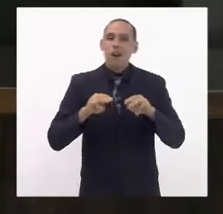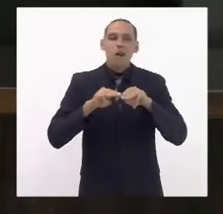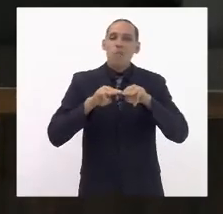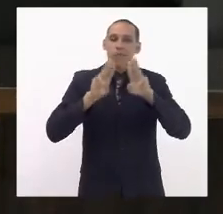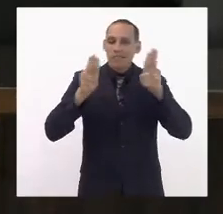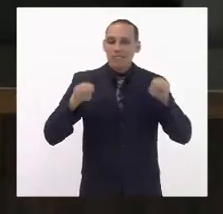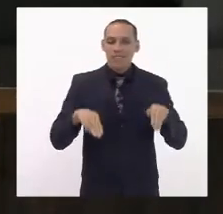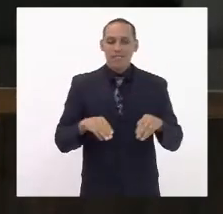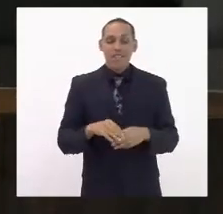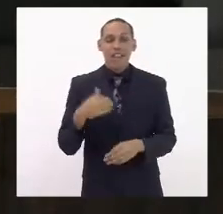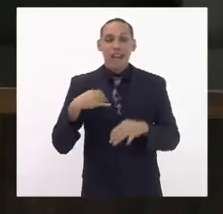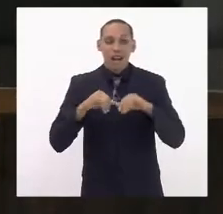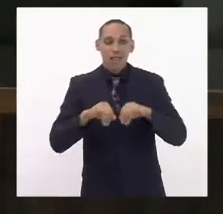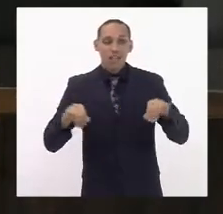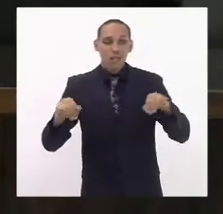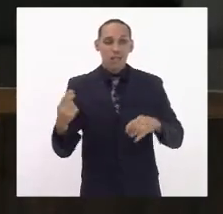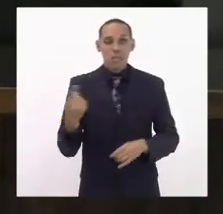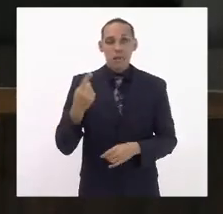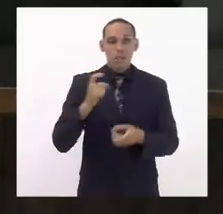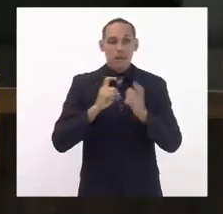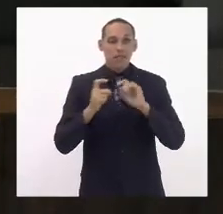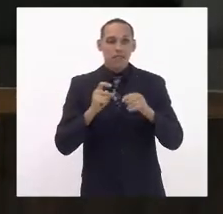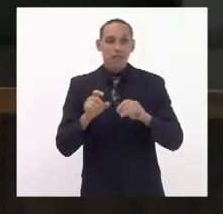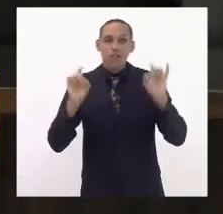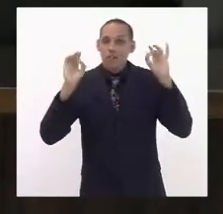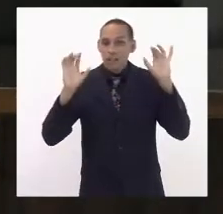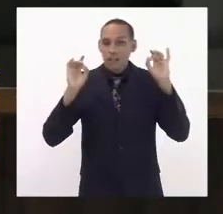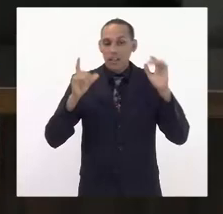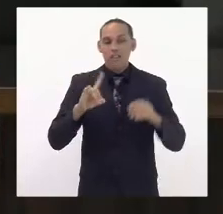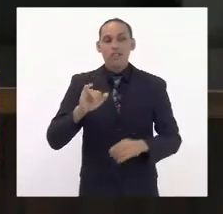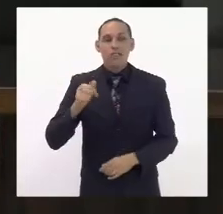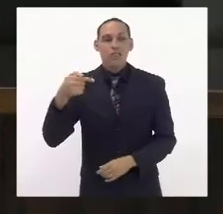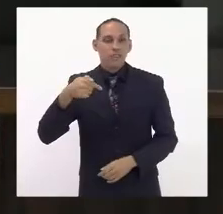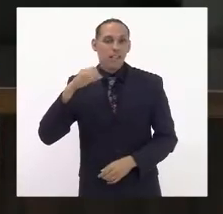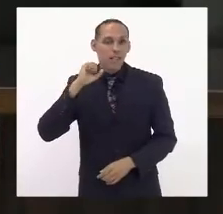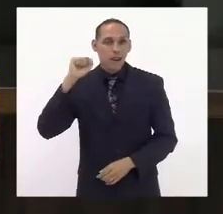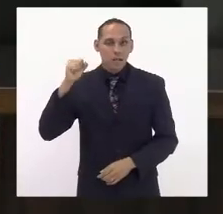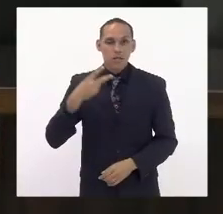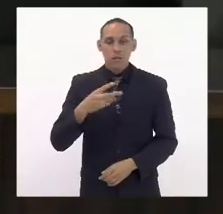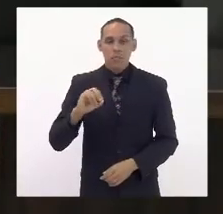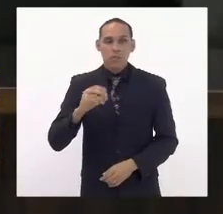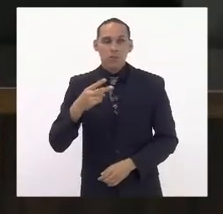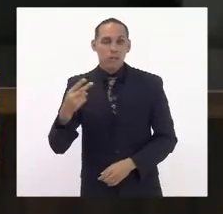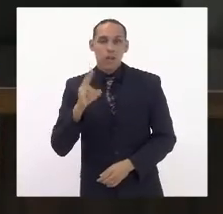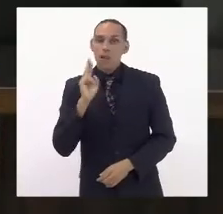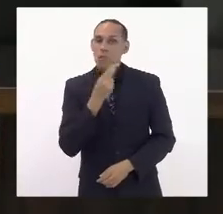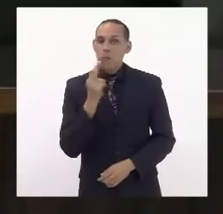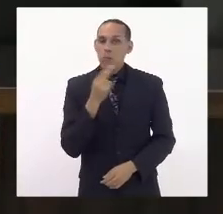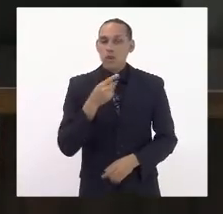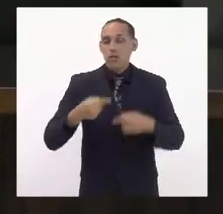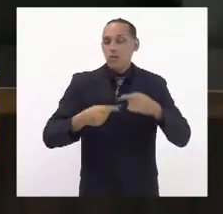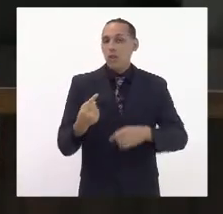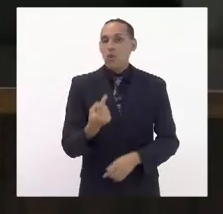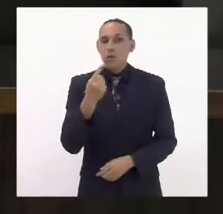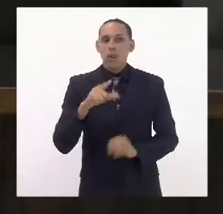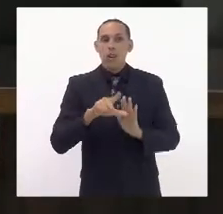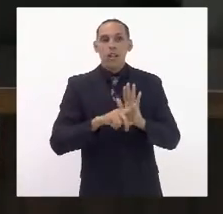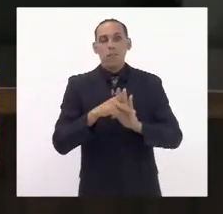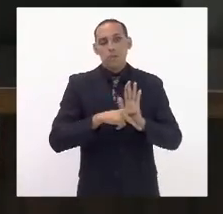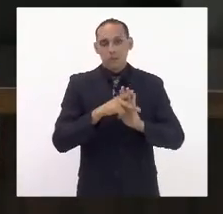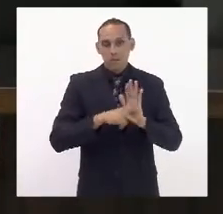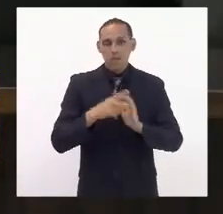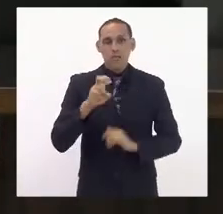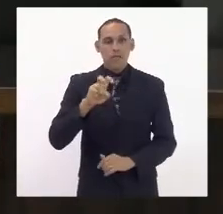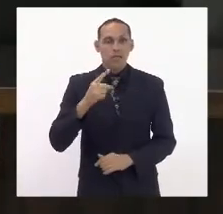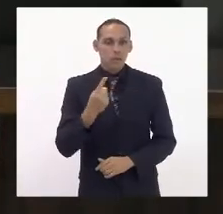Anuncio. Primeira sessão extraordinária do dia 7 de abril de 2022, em regime de urgência e discussão única, projeto de lei 5162